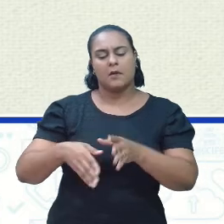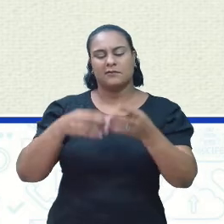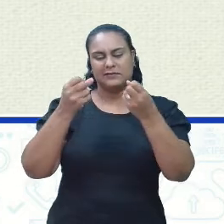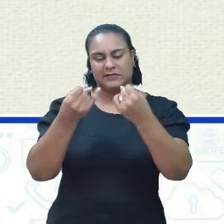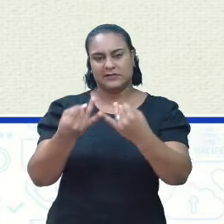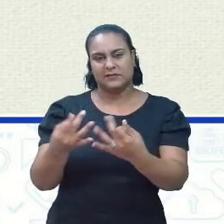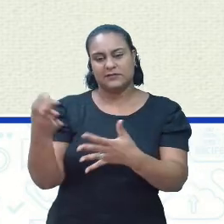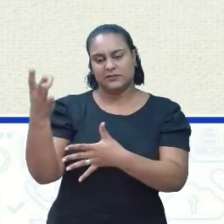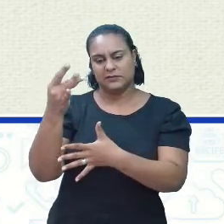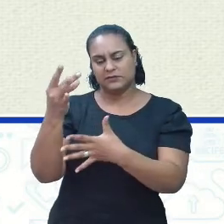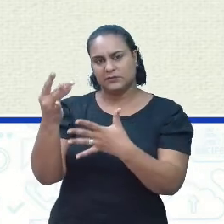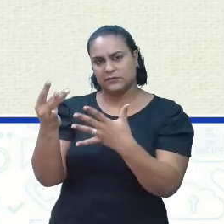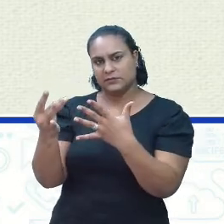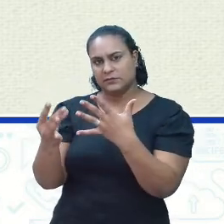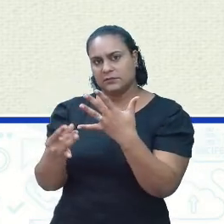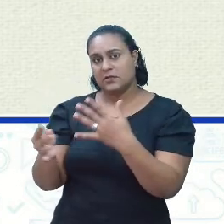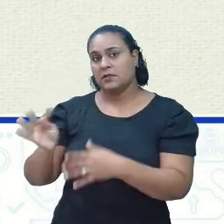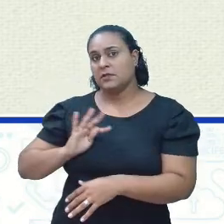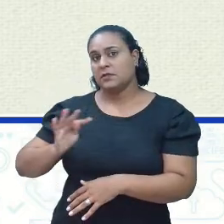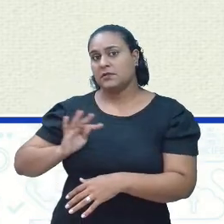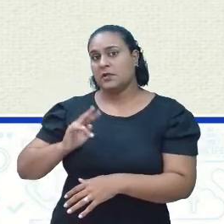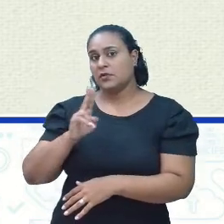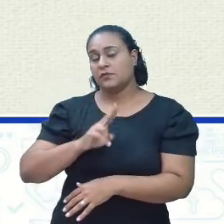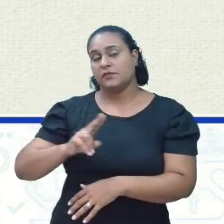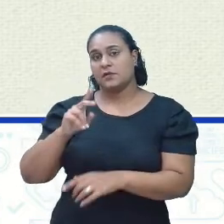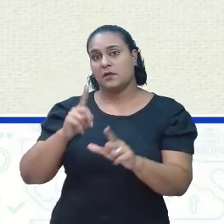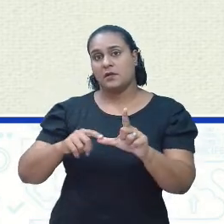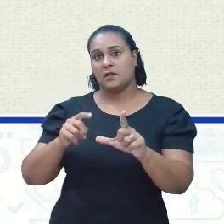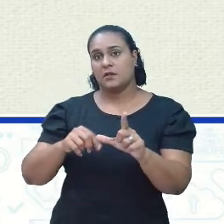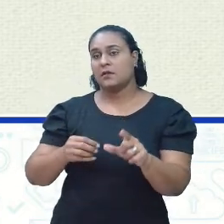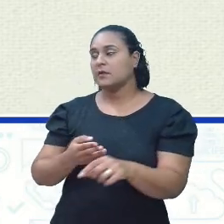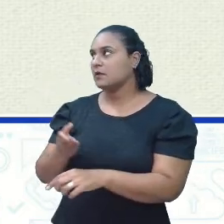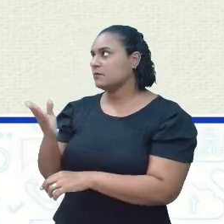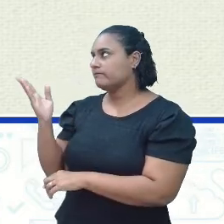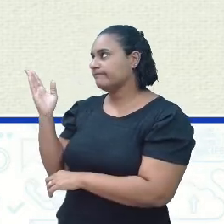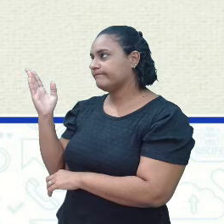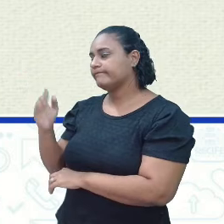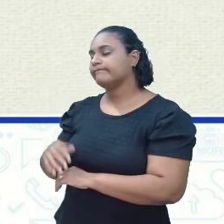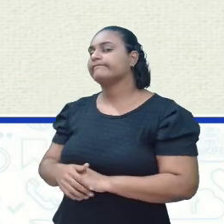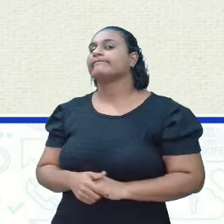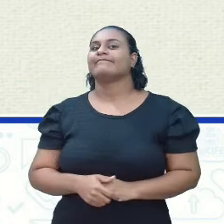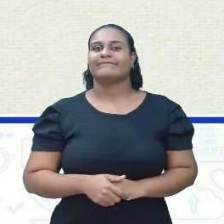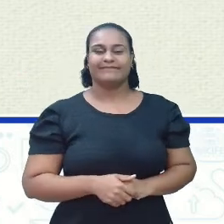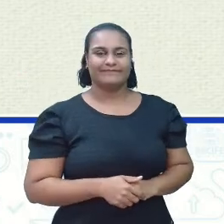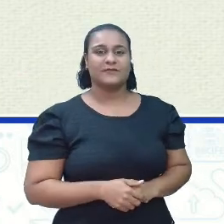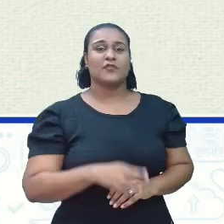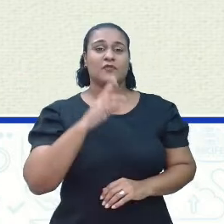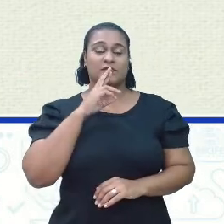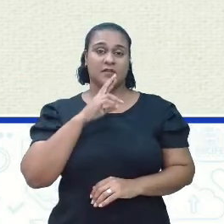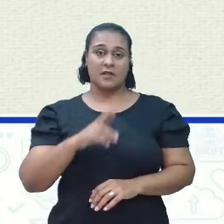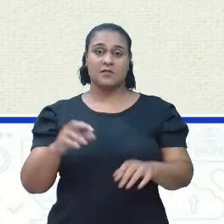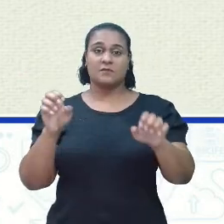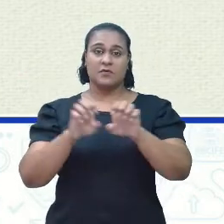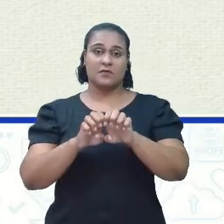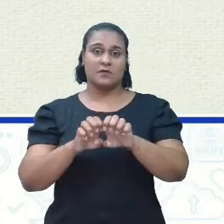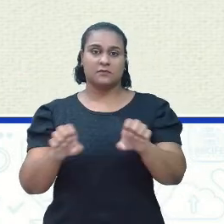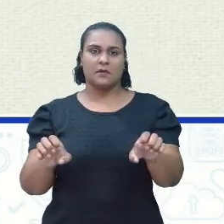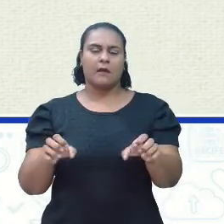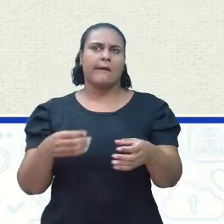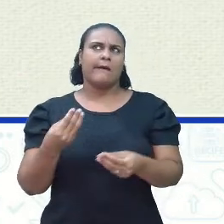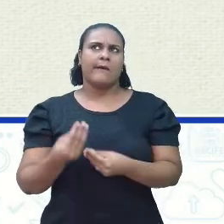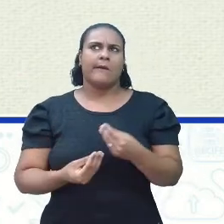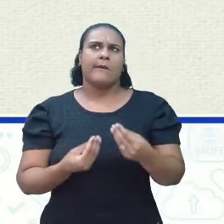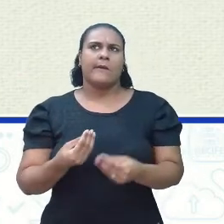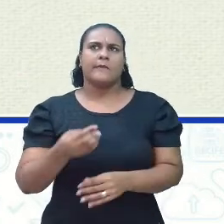das técnicas de manipular a letra está aqui, tá certo? Nessa coisa de você resolver uma equação como se você